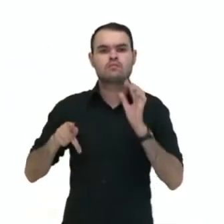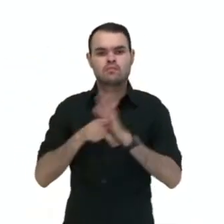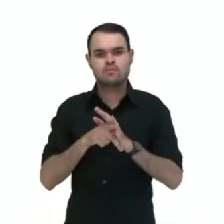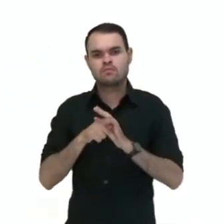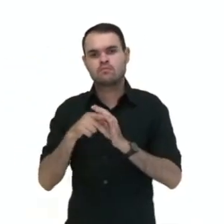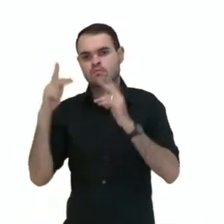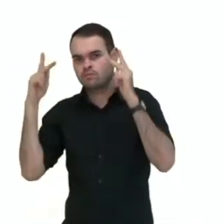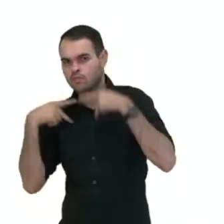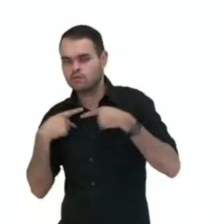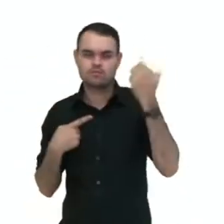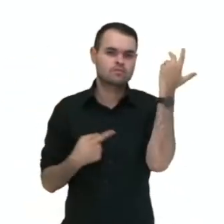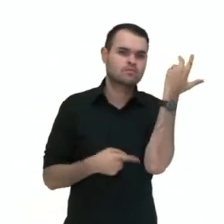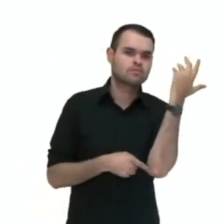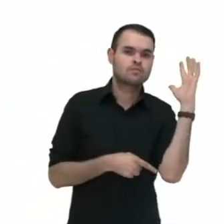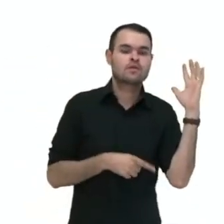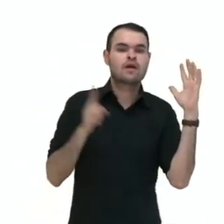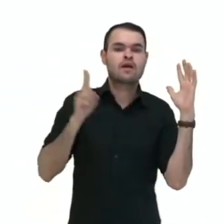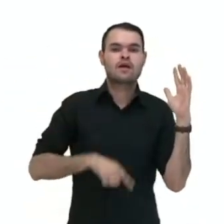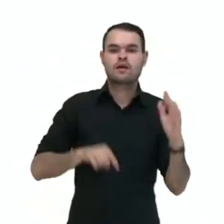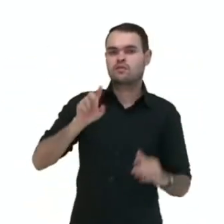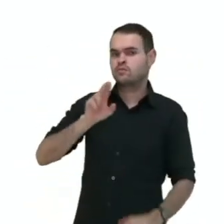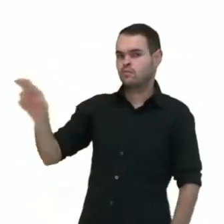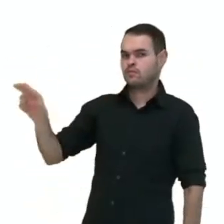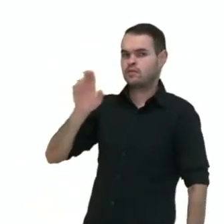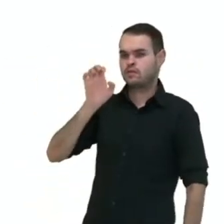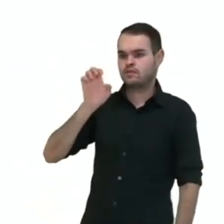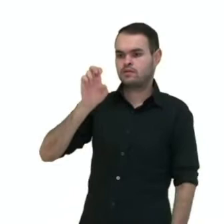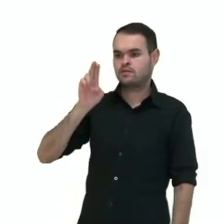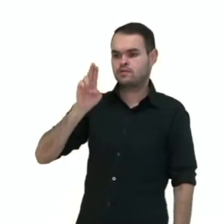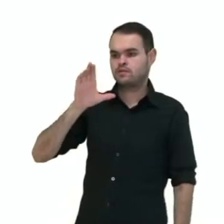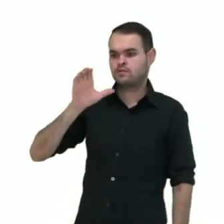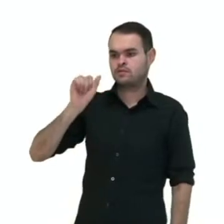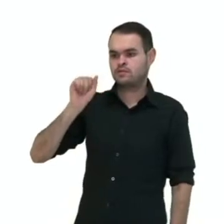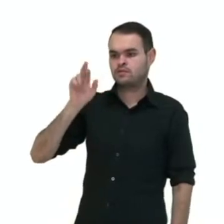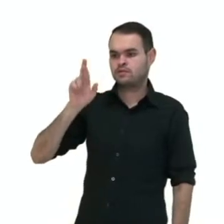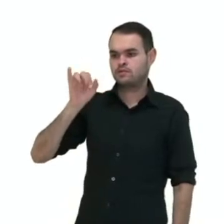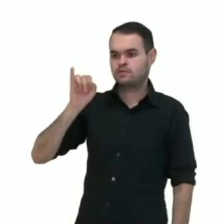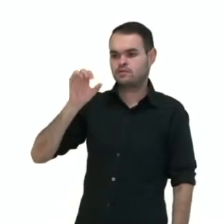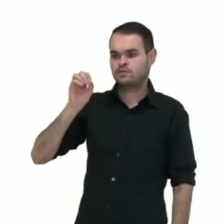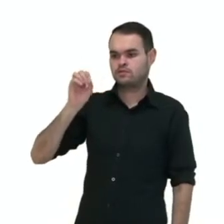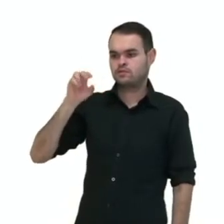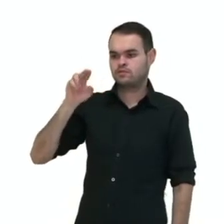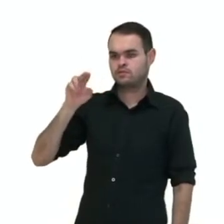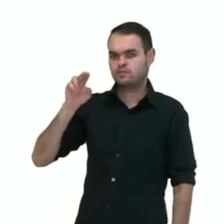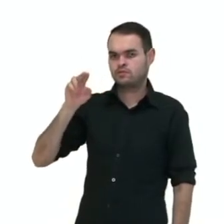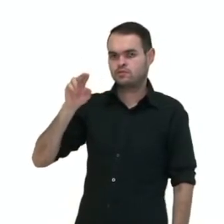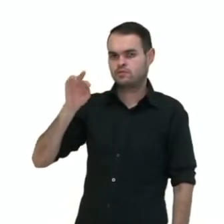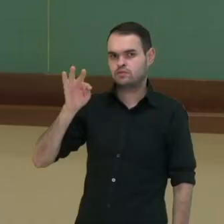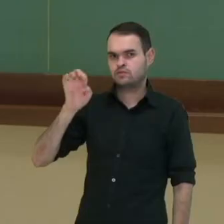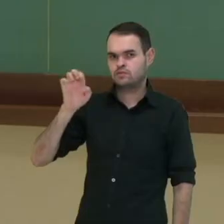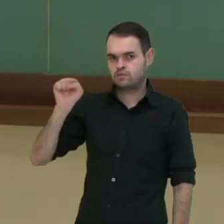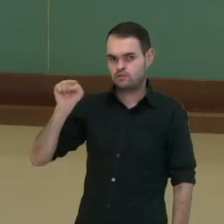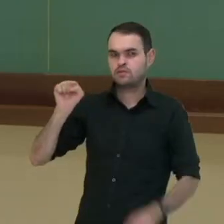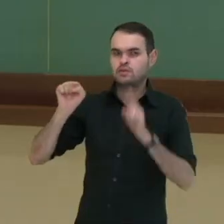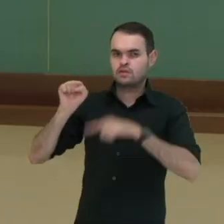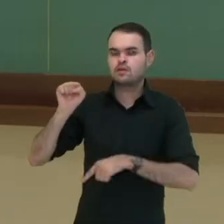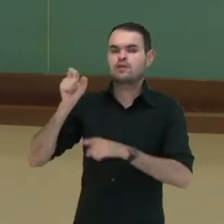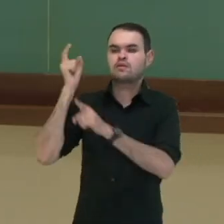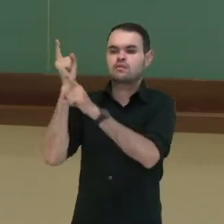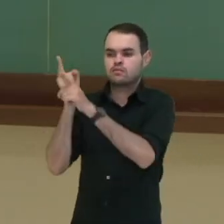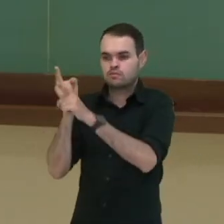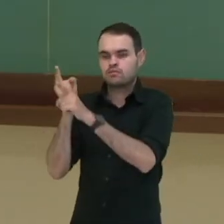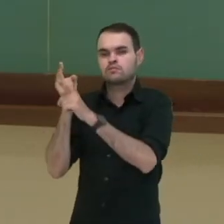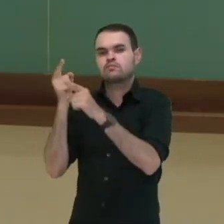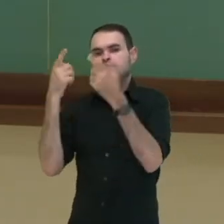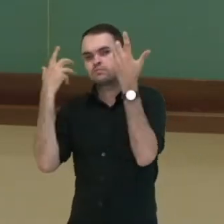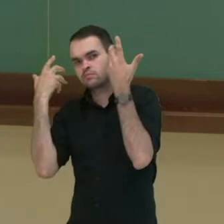vegetal, são células eucarióticas, né? São células eucarióticas encontradas em animal